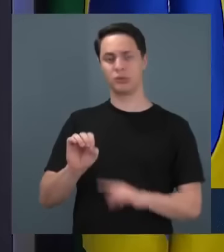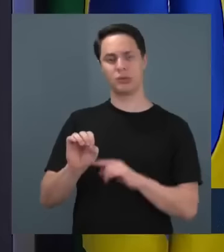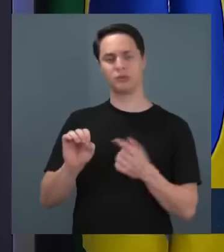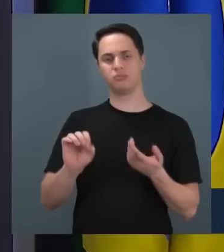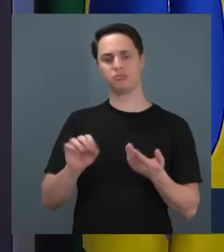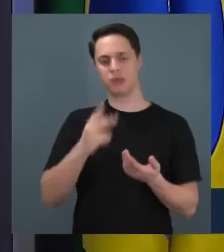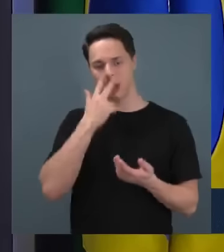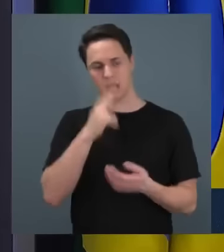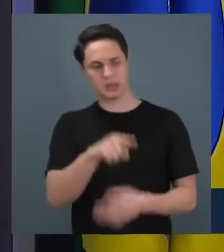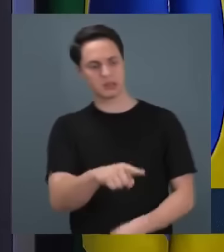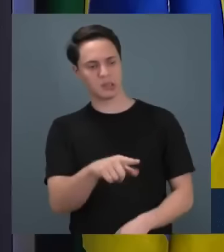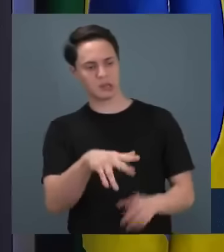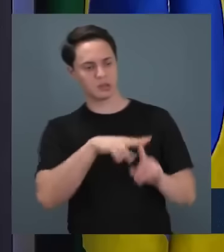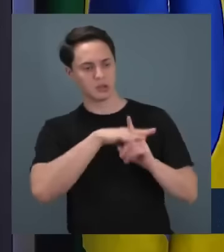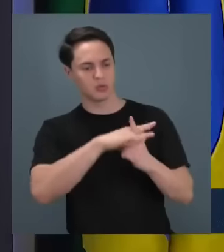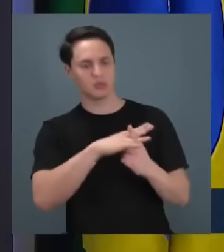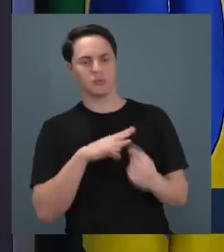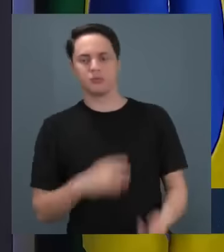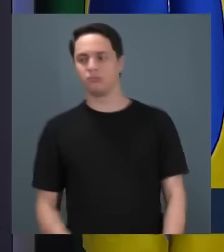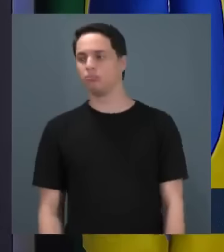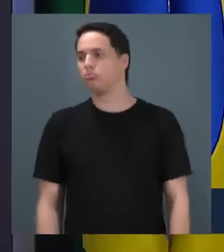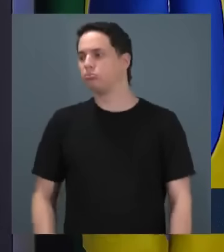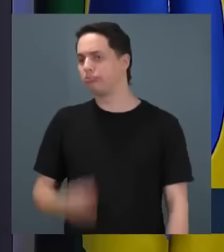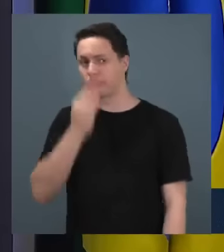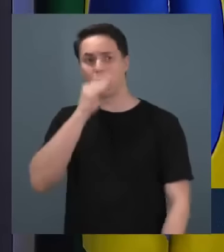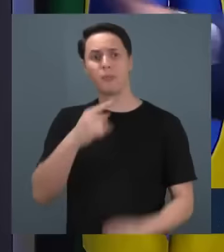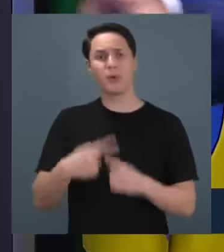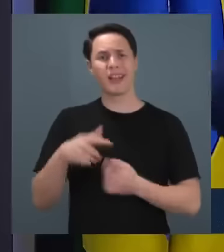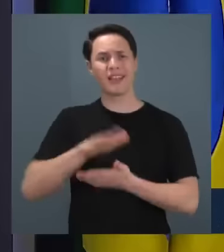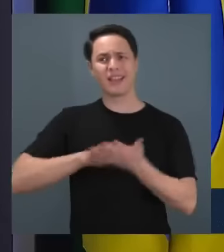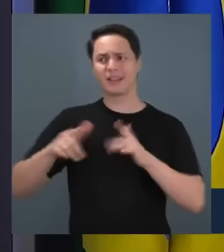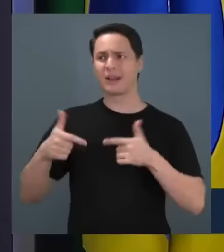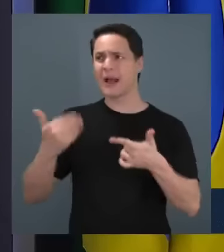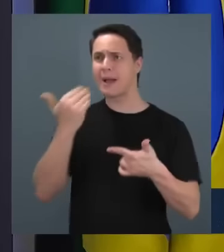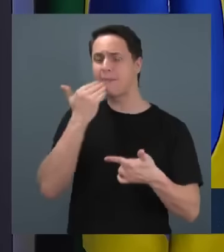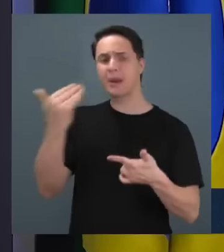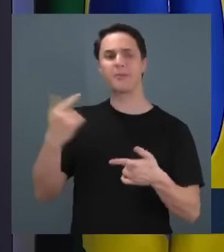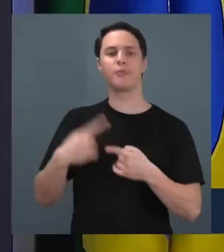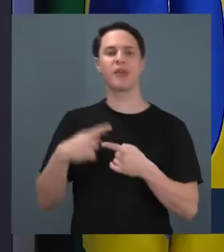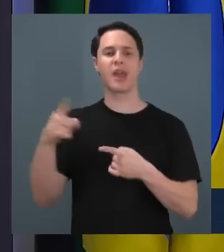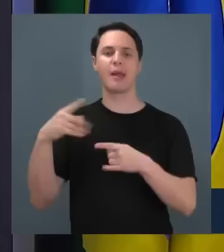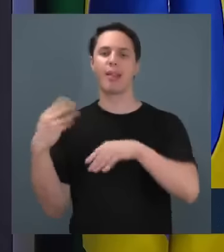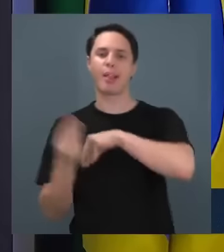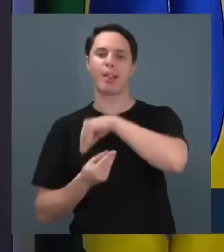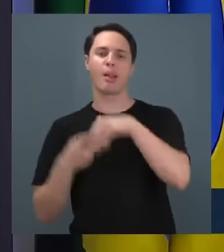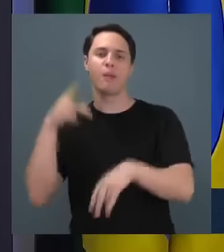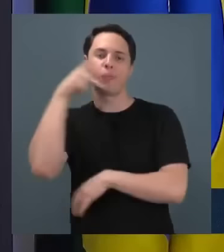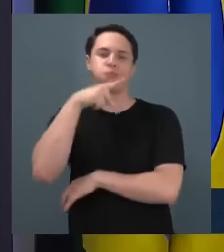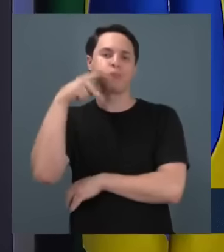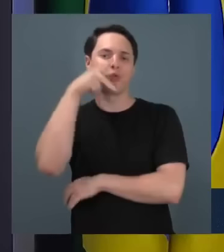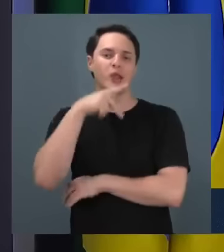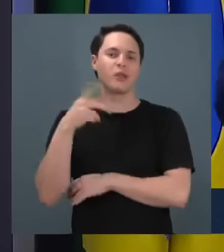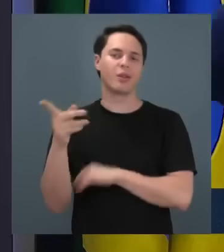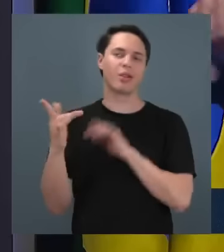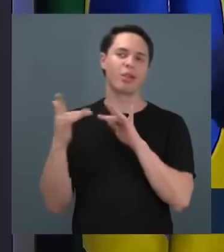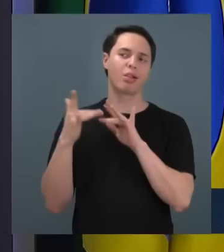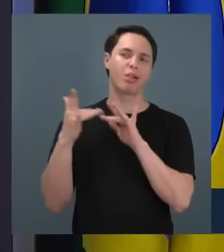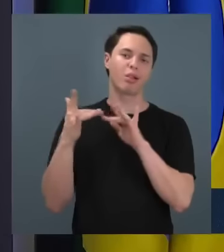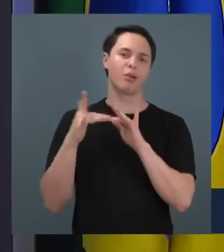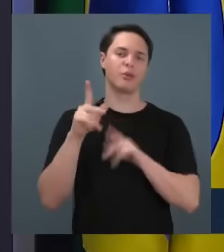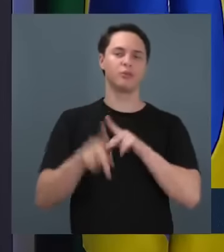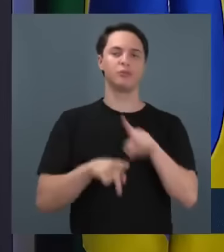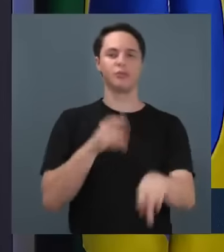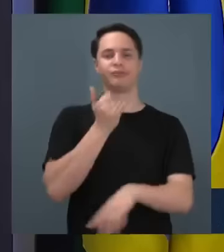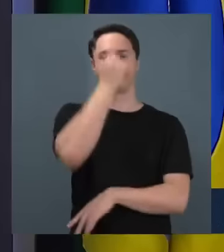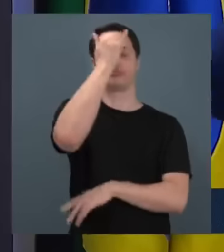reconhecem a situação dramática e pedem a intervenção federal? Sabe por quê? Por politicagem. Porque não quer dar o braço a torcer e o povo